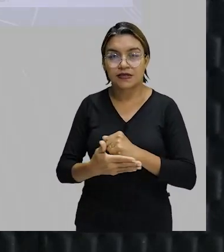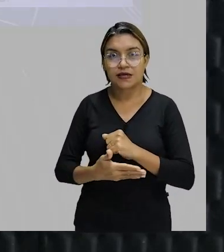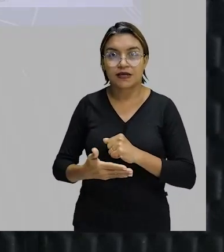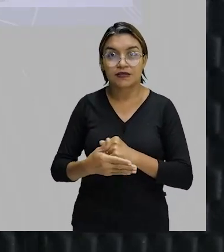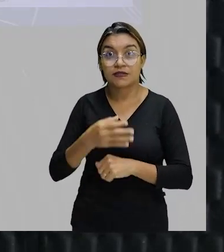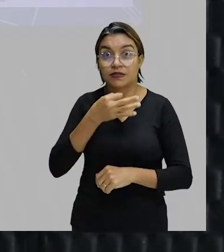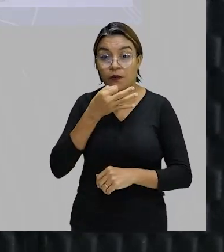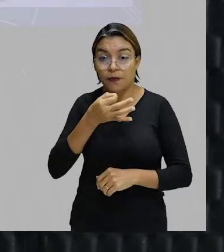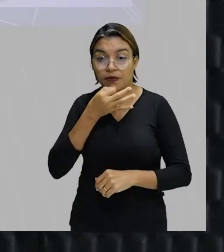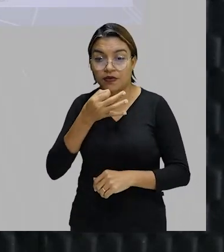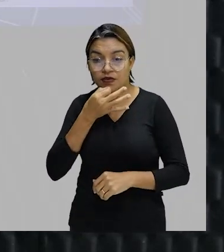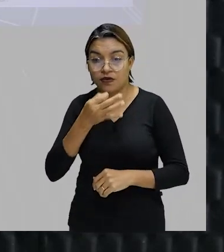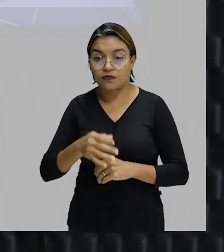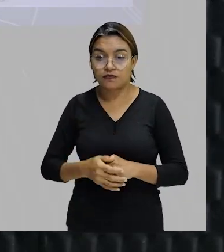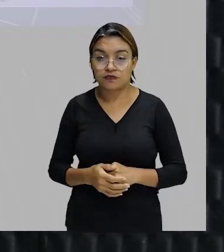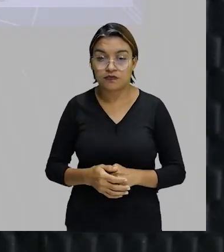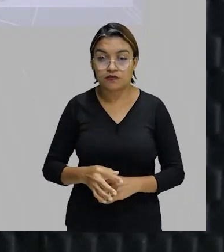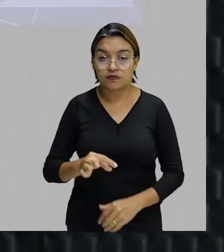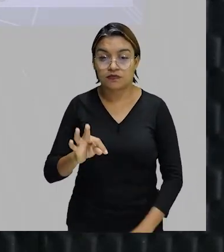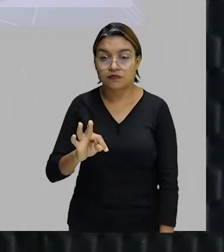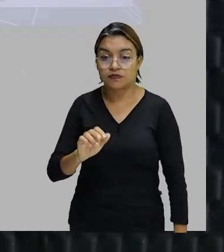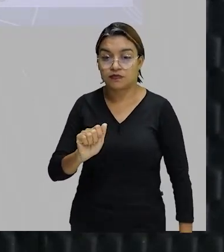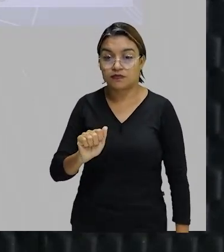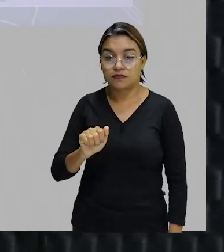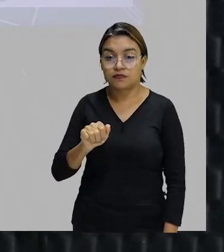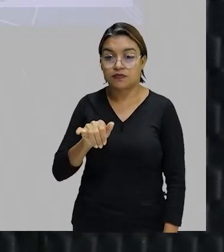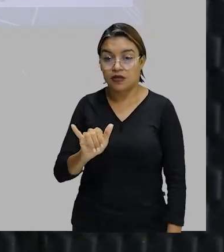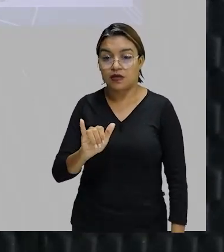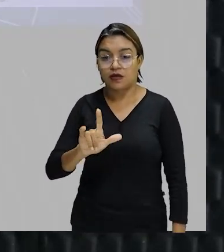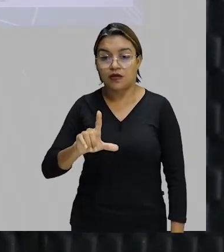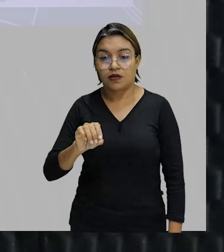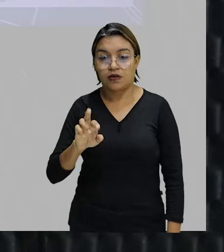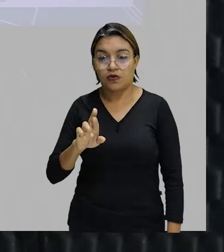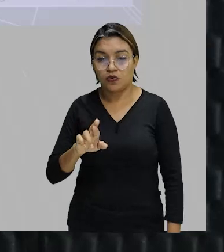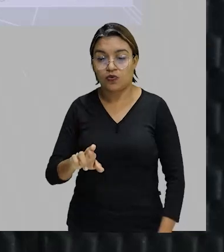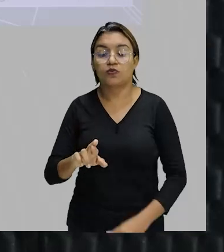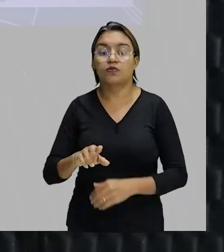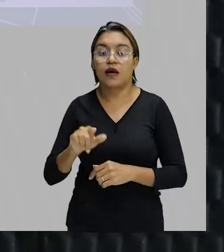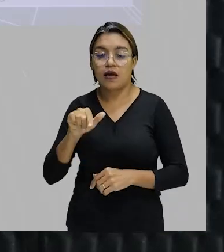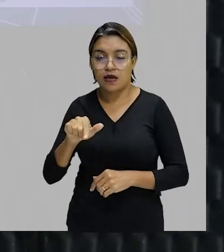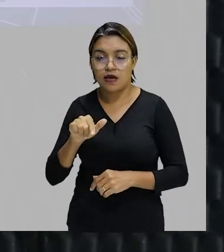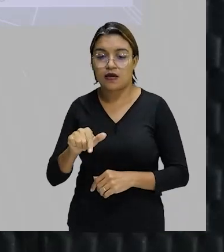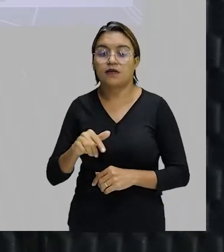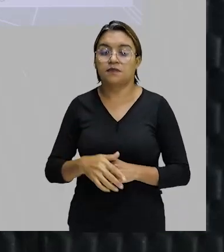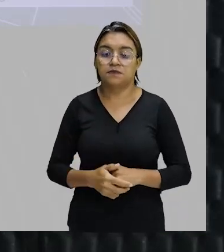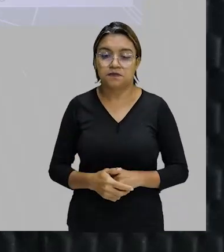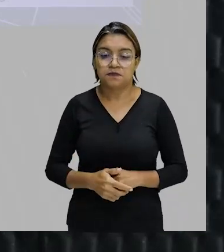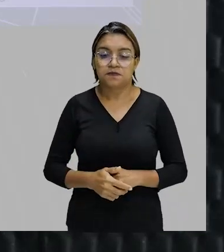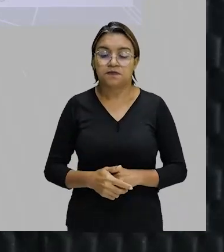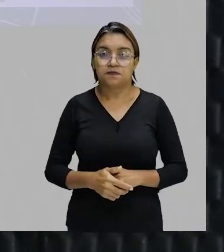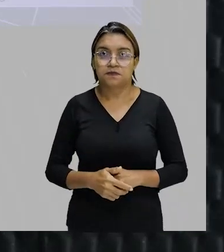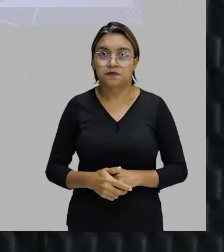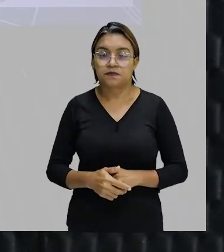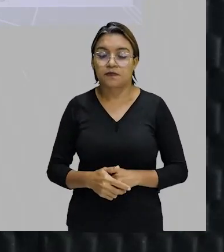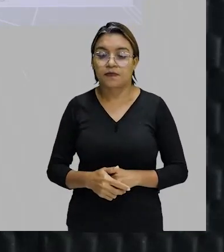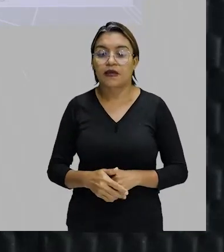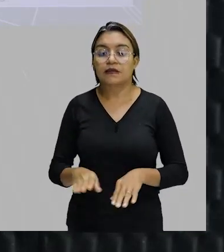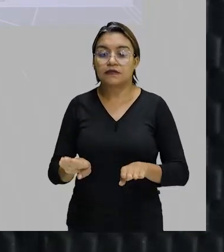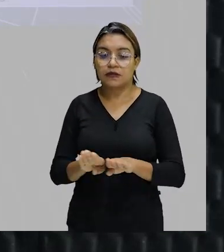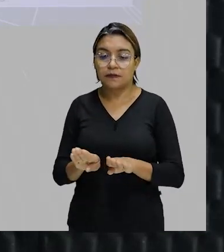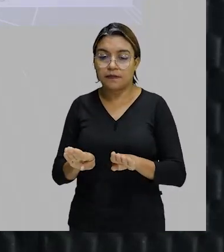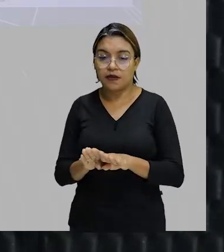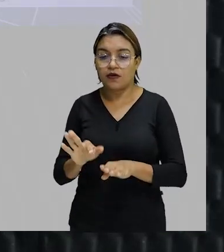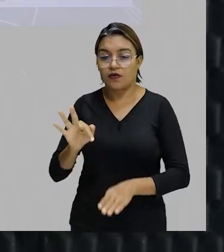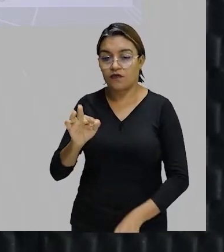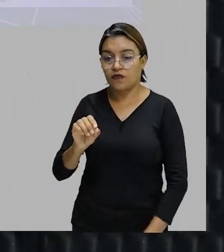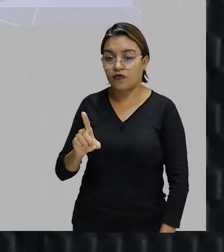Taylor, tá certo? Chamado aí o pai da administração clássica, nós vamos ter também a chamada administração científica, tá? Henry Ford,